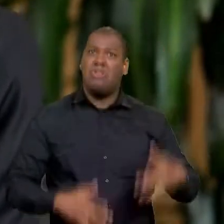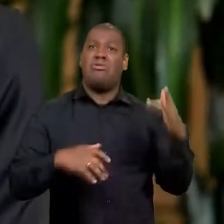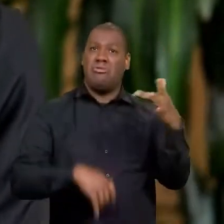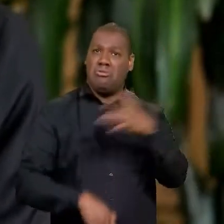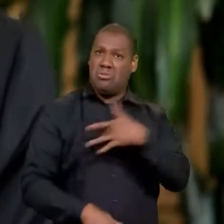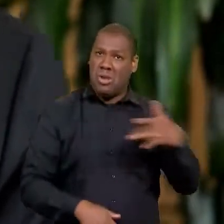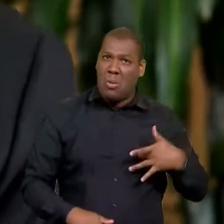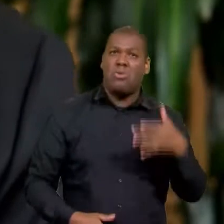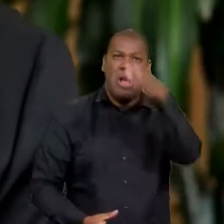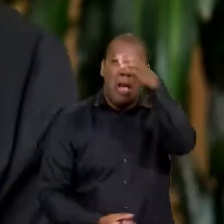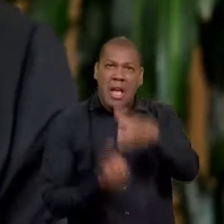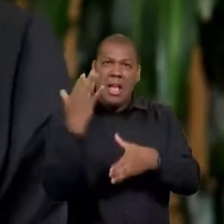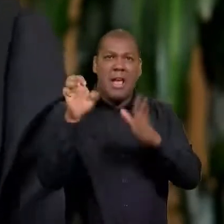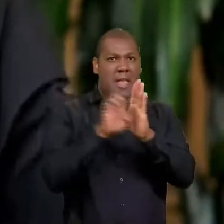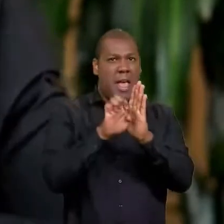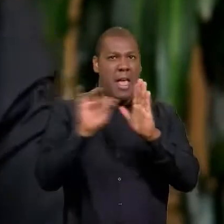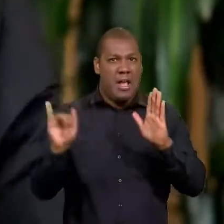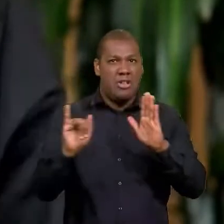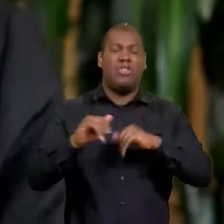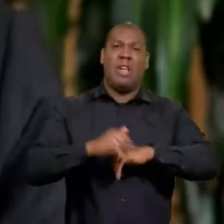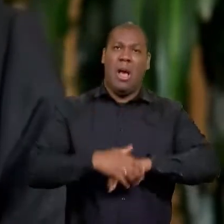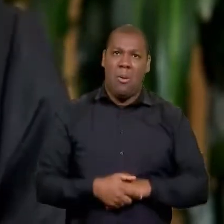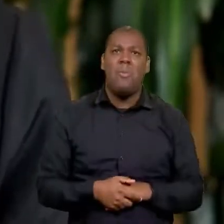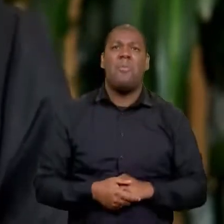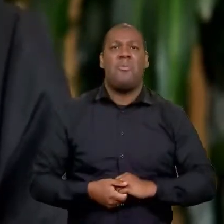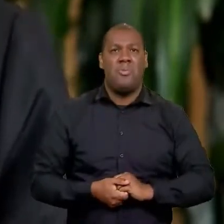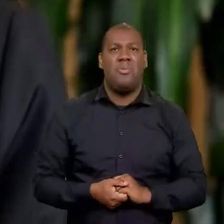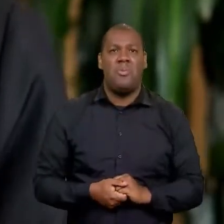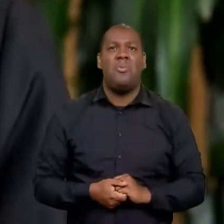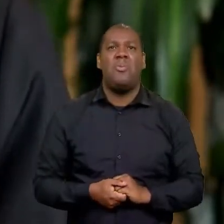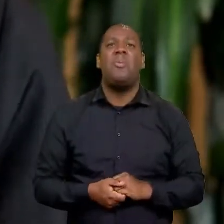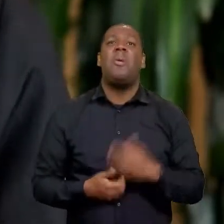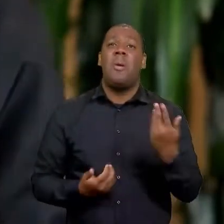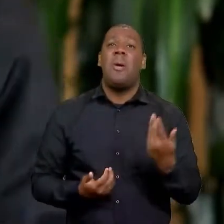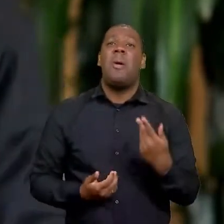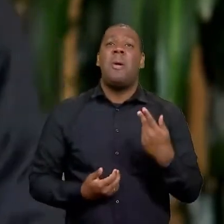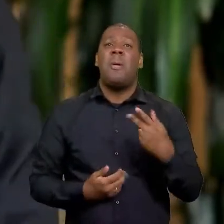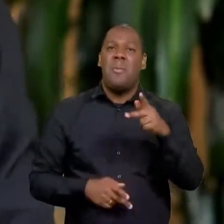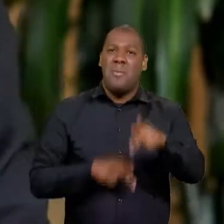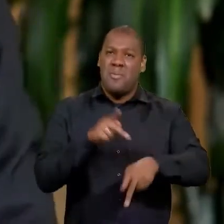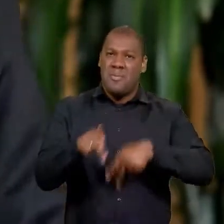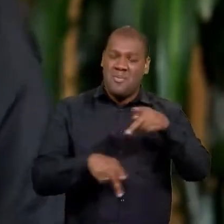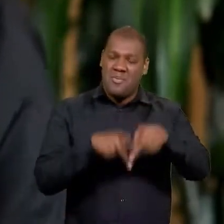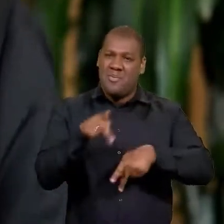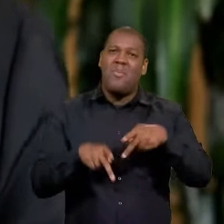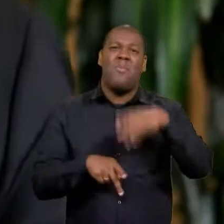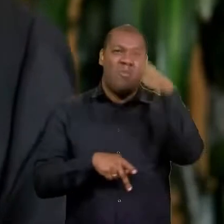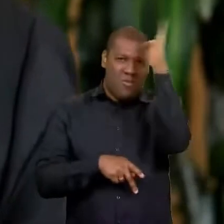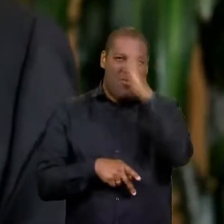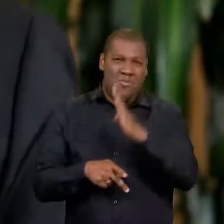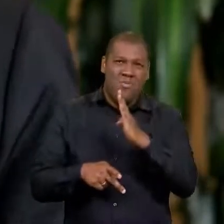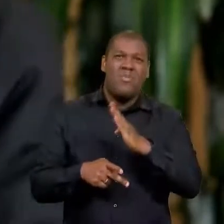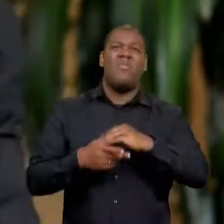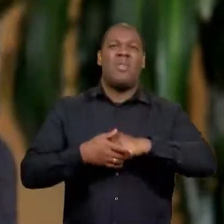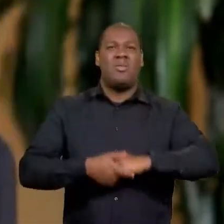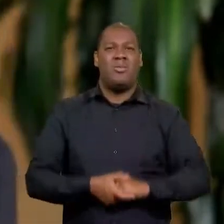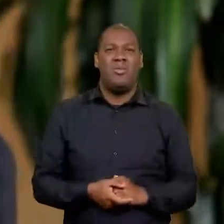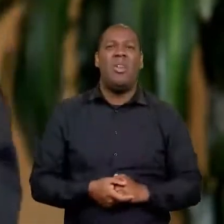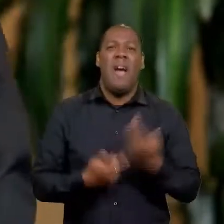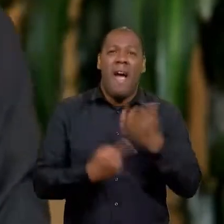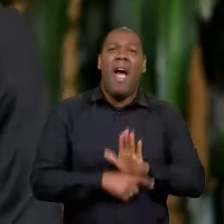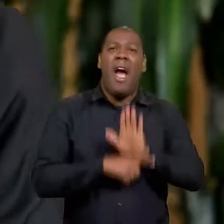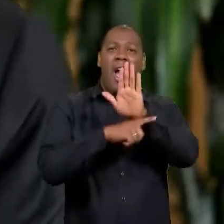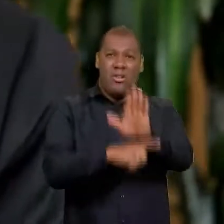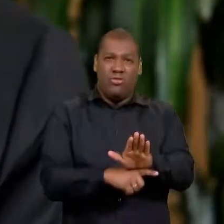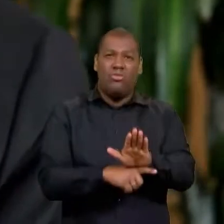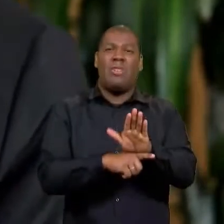brasileiros, o que é extremamente importante, e isso eu acho que vai melhorar a qualidade da saúde. Depois nós temos que fazer